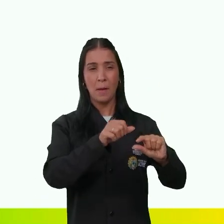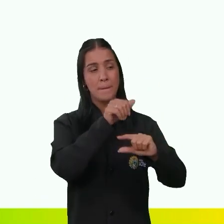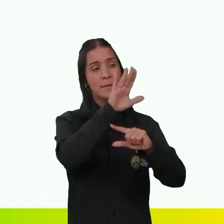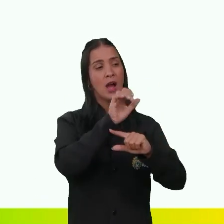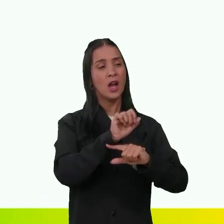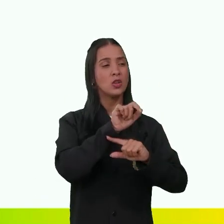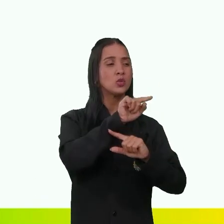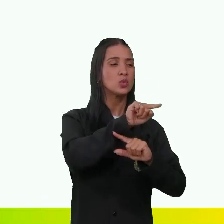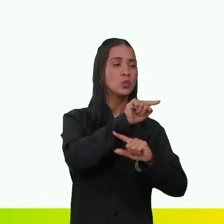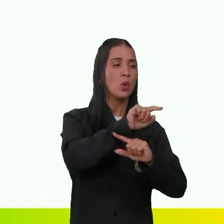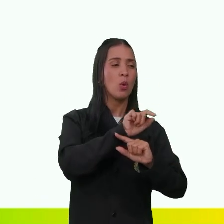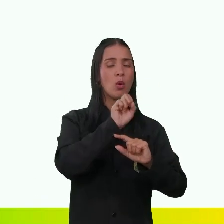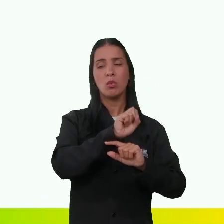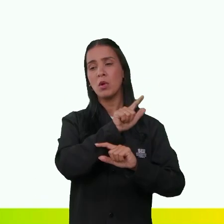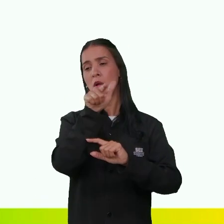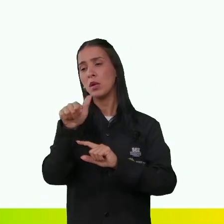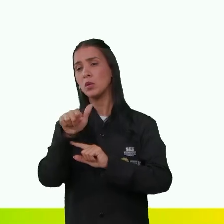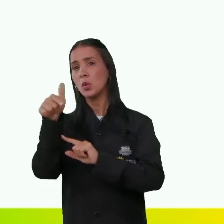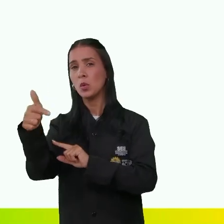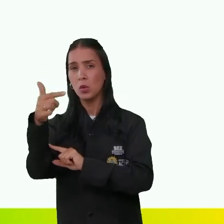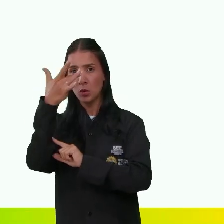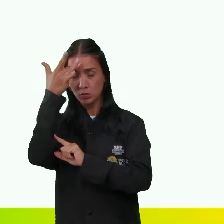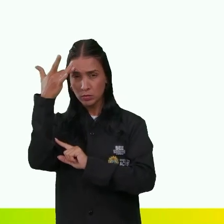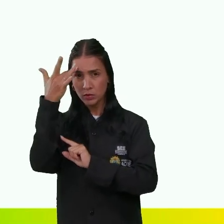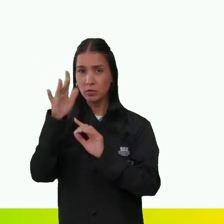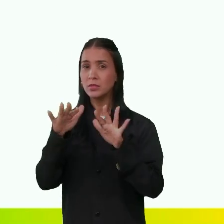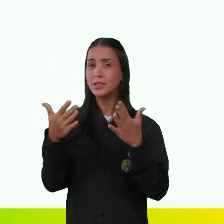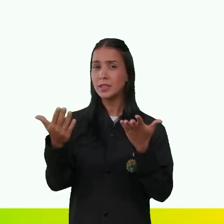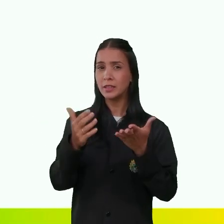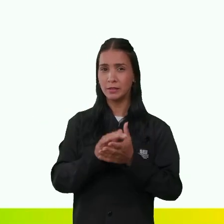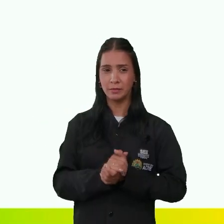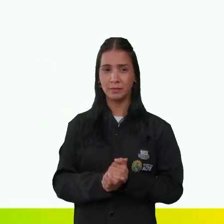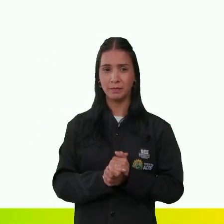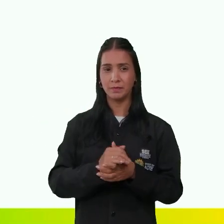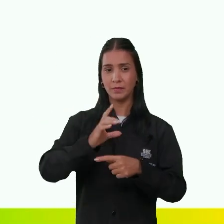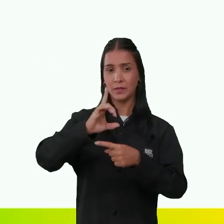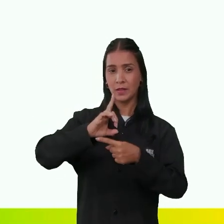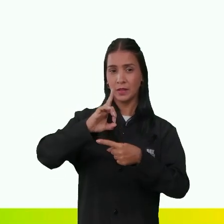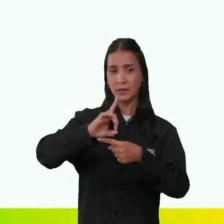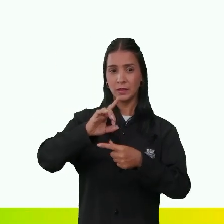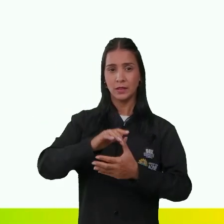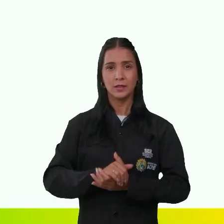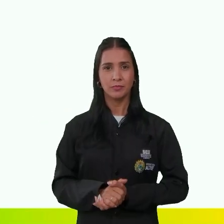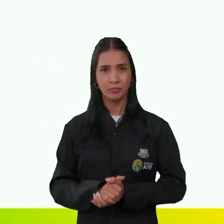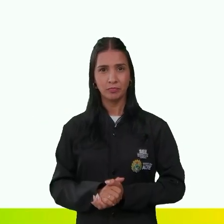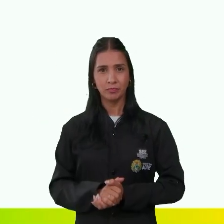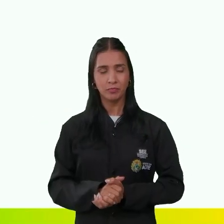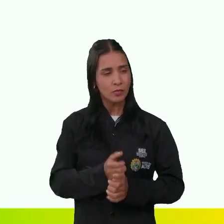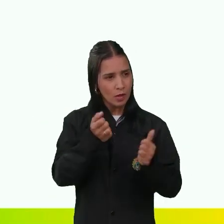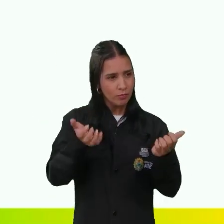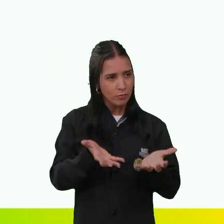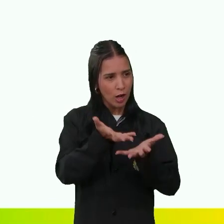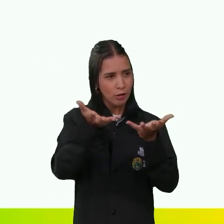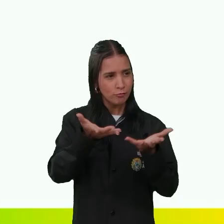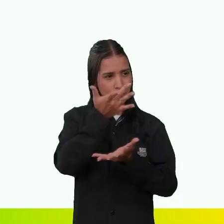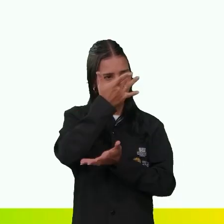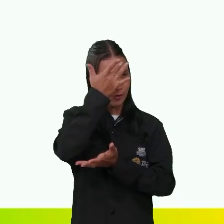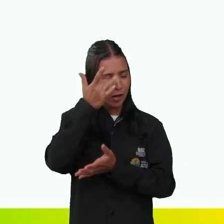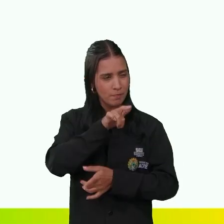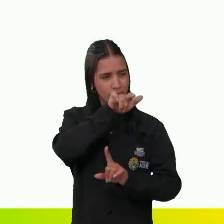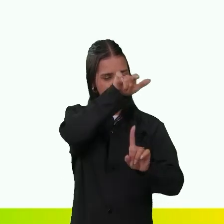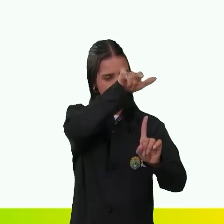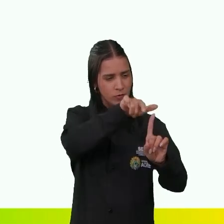outro? Como seria? Letra D, levar o indivíduo a interiorizar normas e